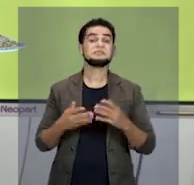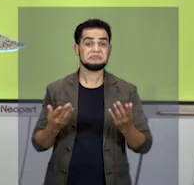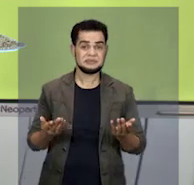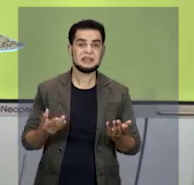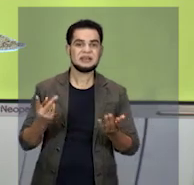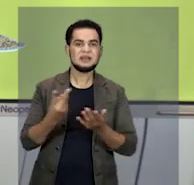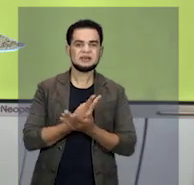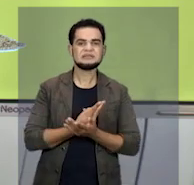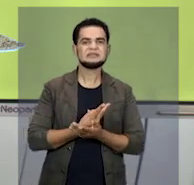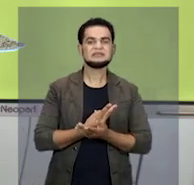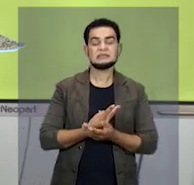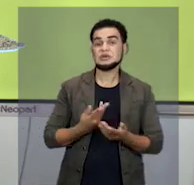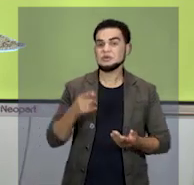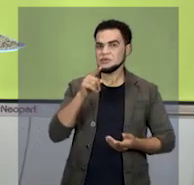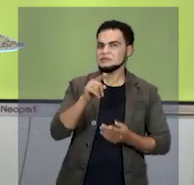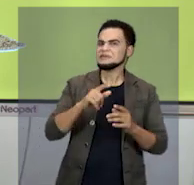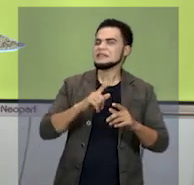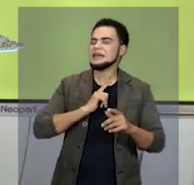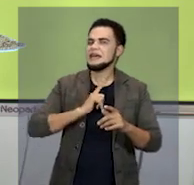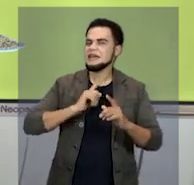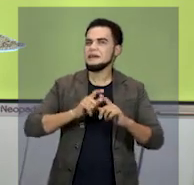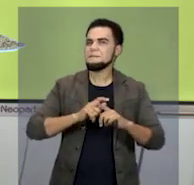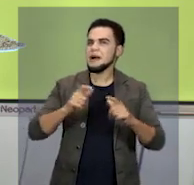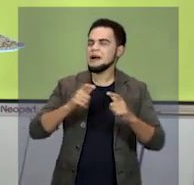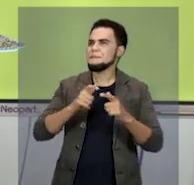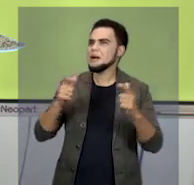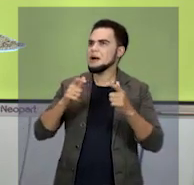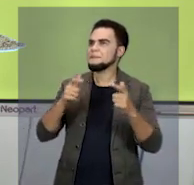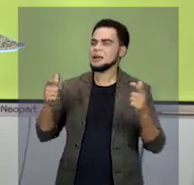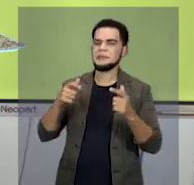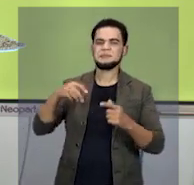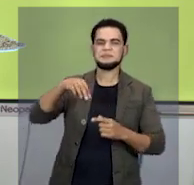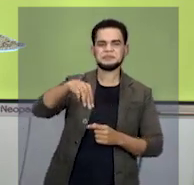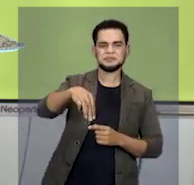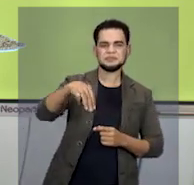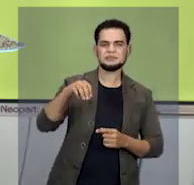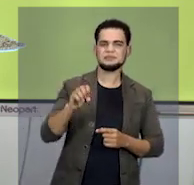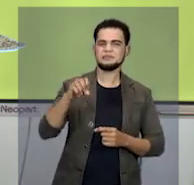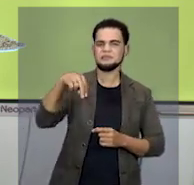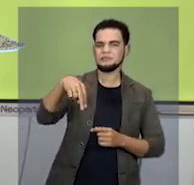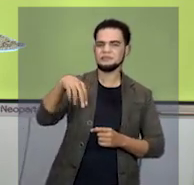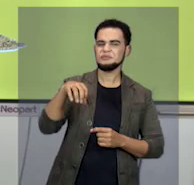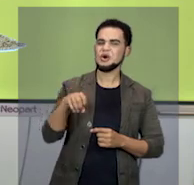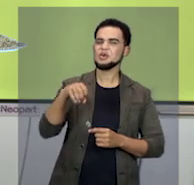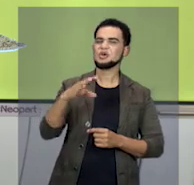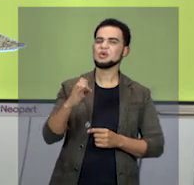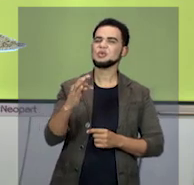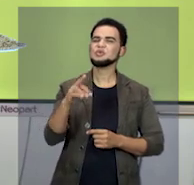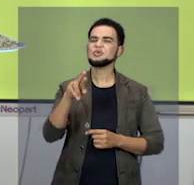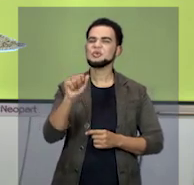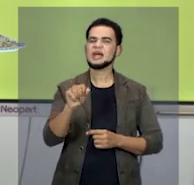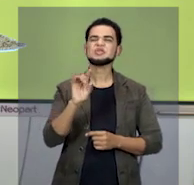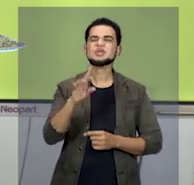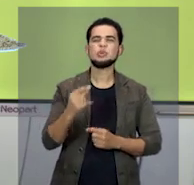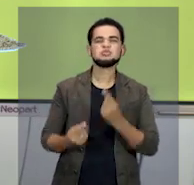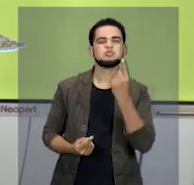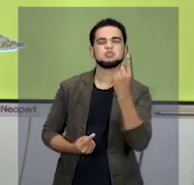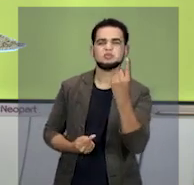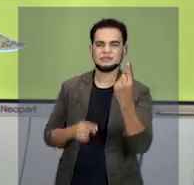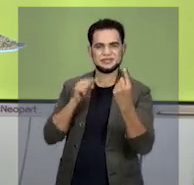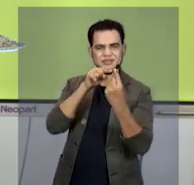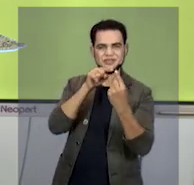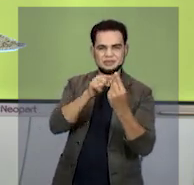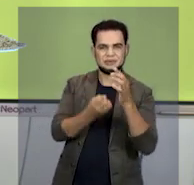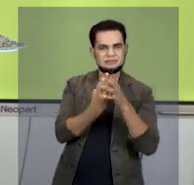quando você tem esses grandes ciclos de monoculturas, vamos dizer assim, de produção apenas de um elemento aqui, né? Nesse